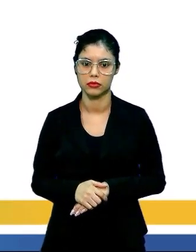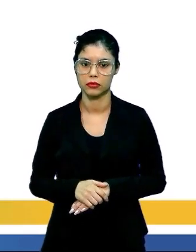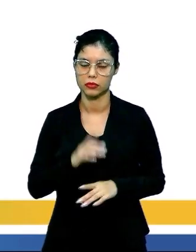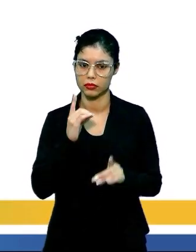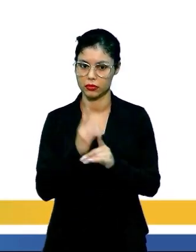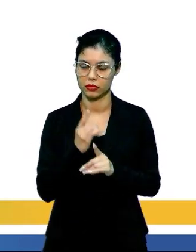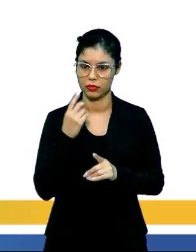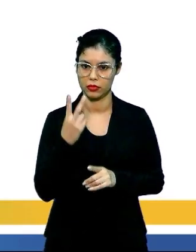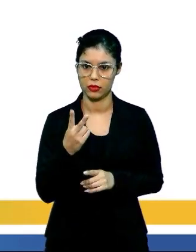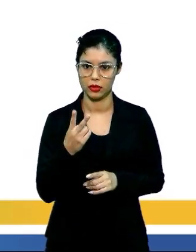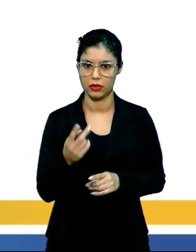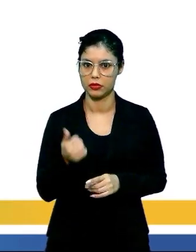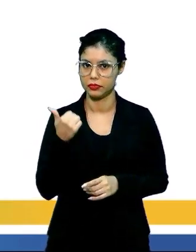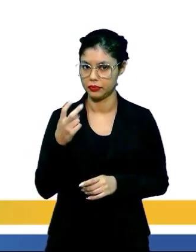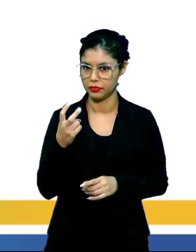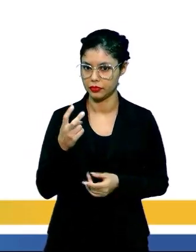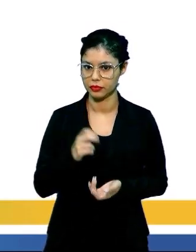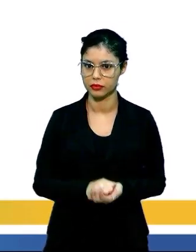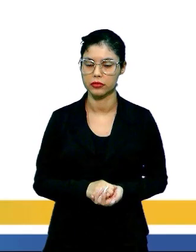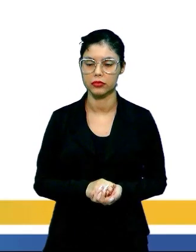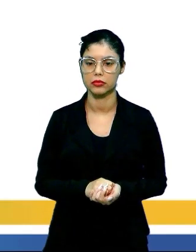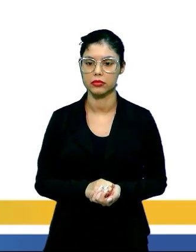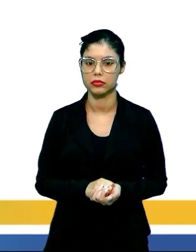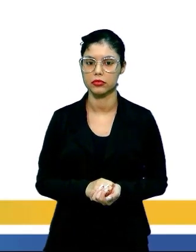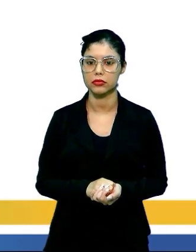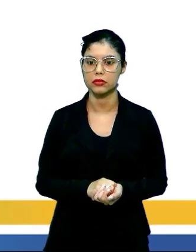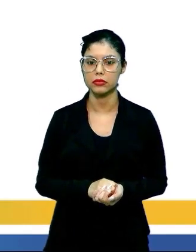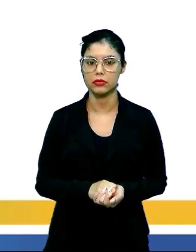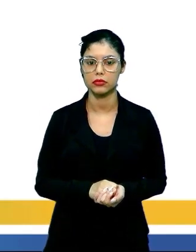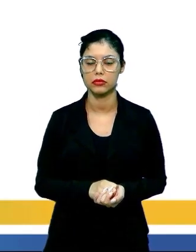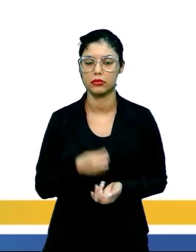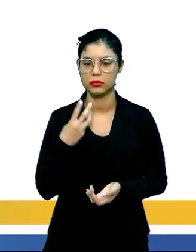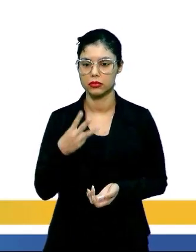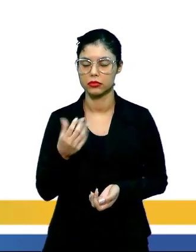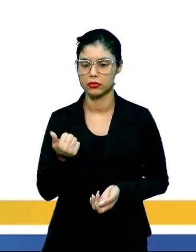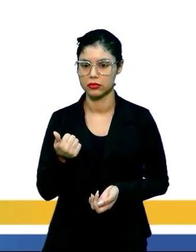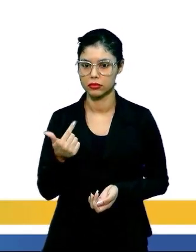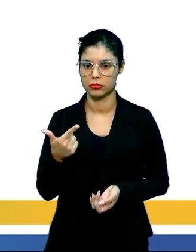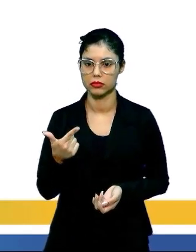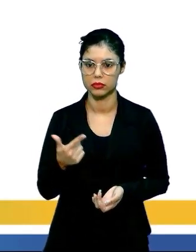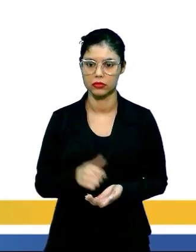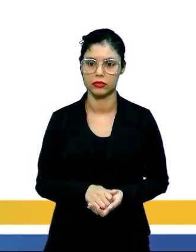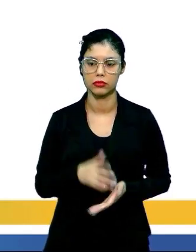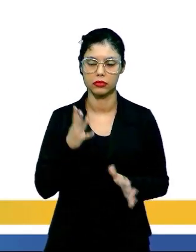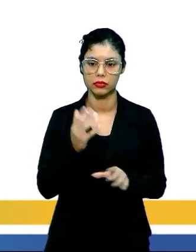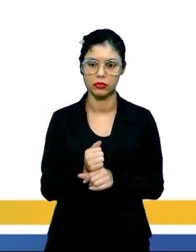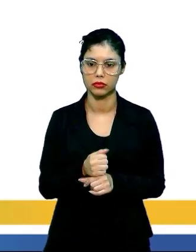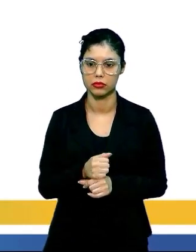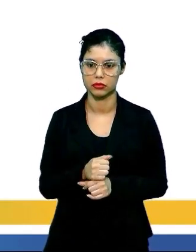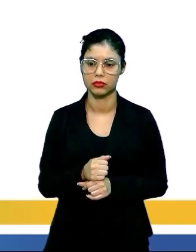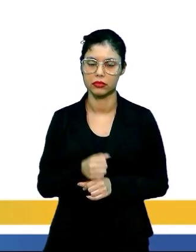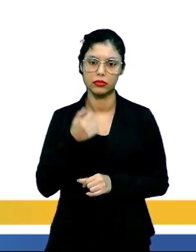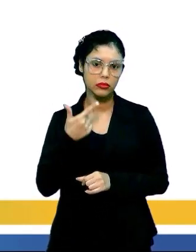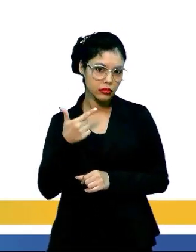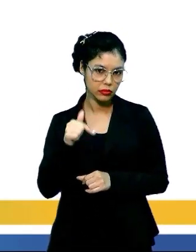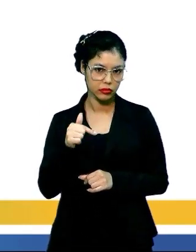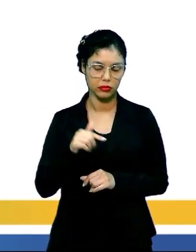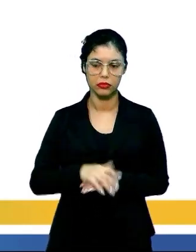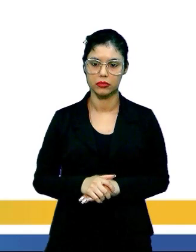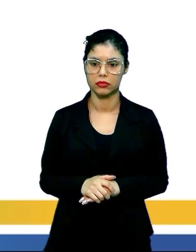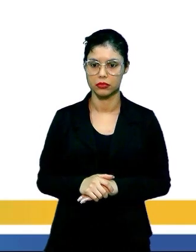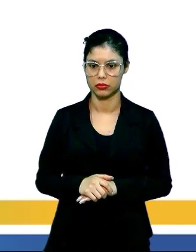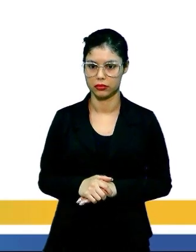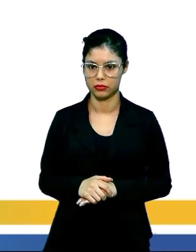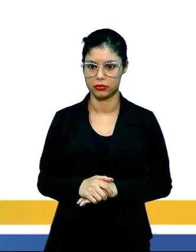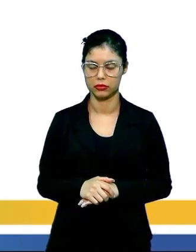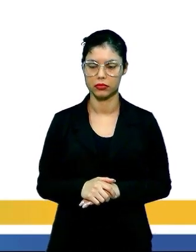Aqui, ó, 2 tem frequência 15, tá? Tá? E o 3 tem frequência 12. Somado aqui já dá 27, ó.